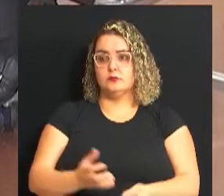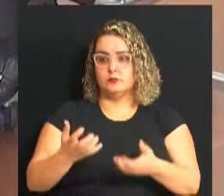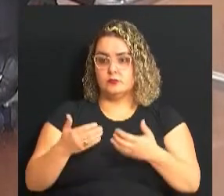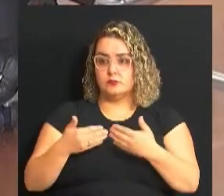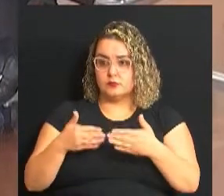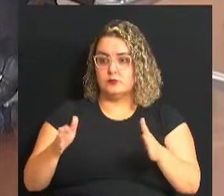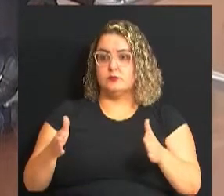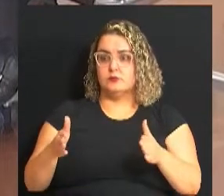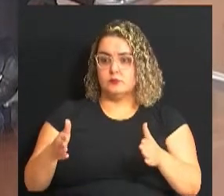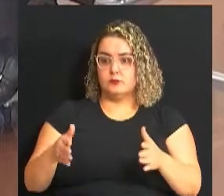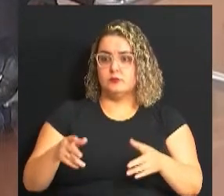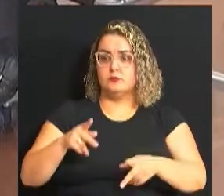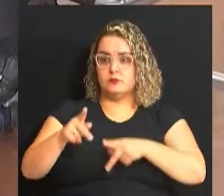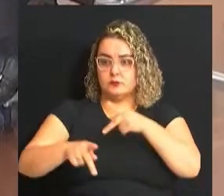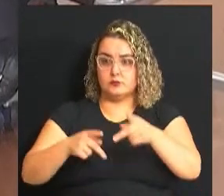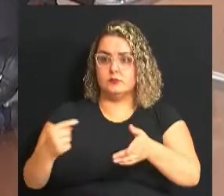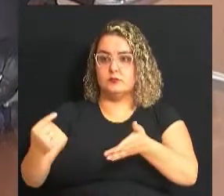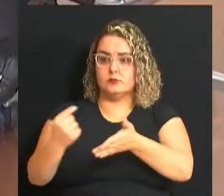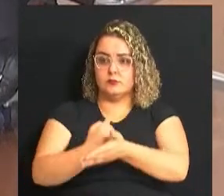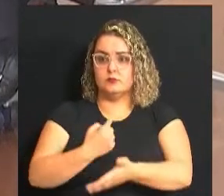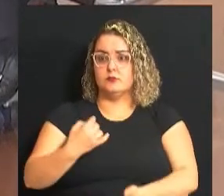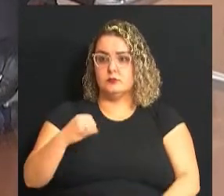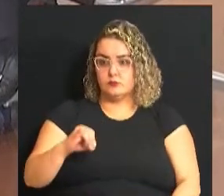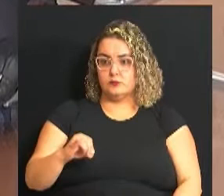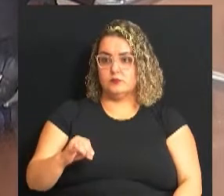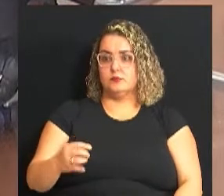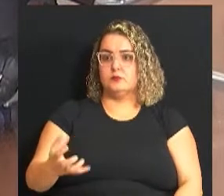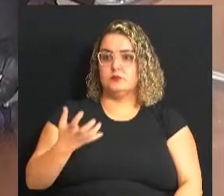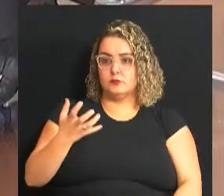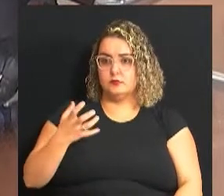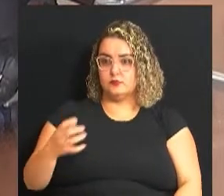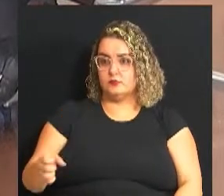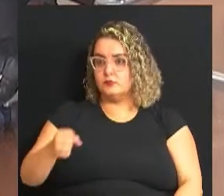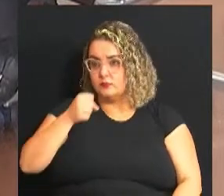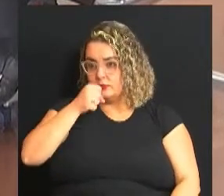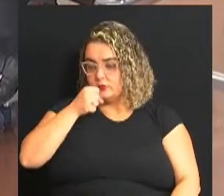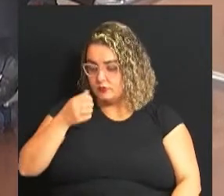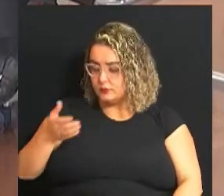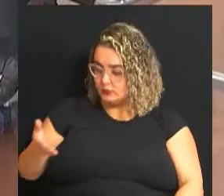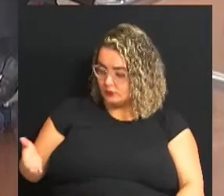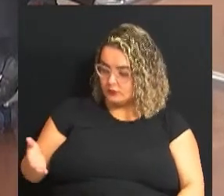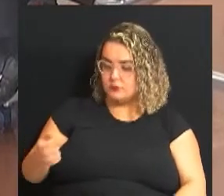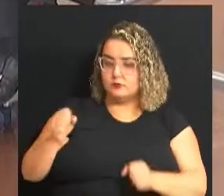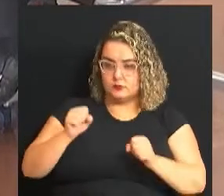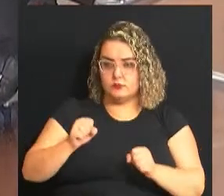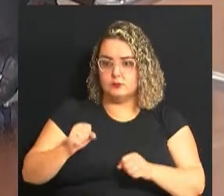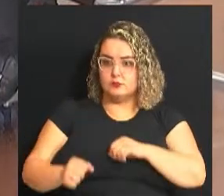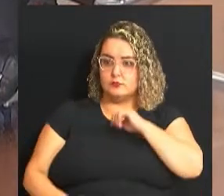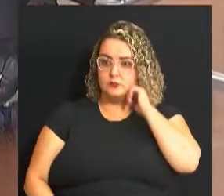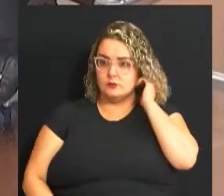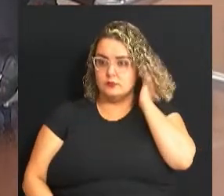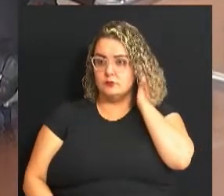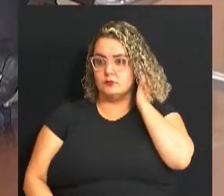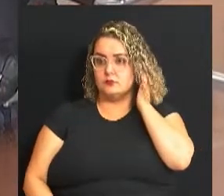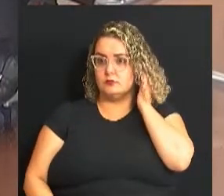o questionamento. Por favor, se vocês puderem vir aqui no microfone, eu